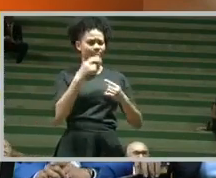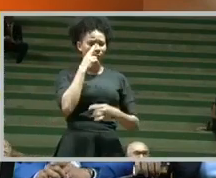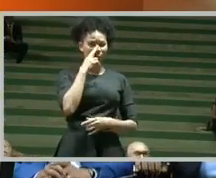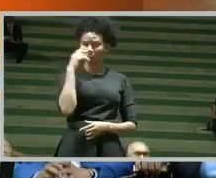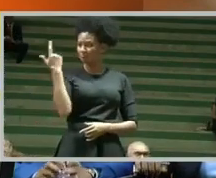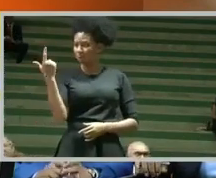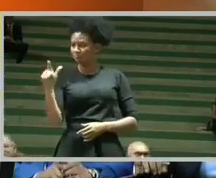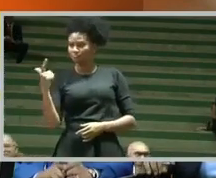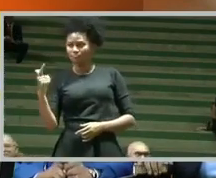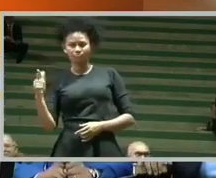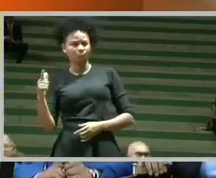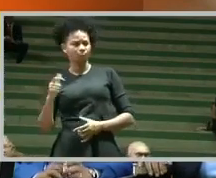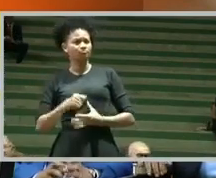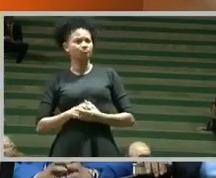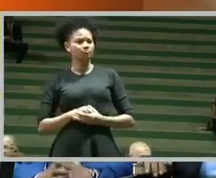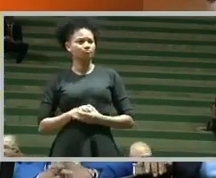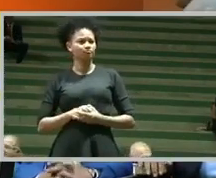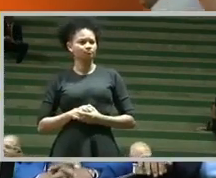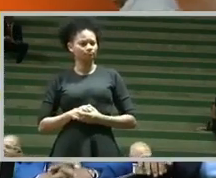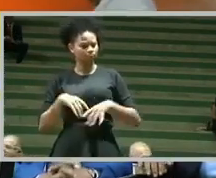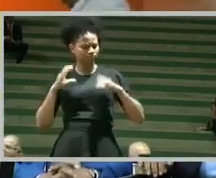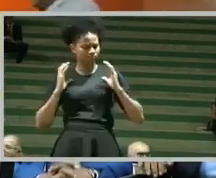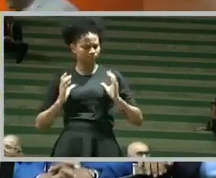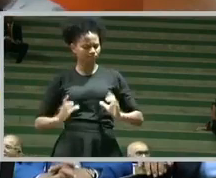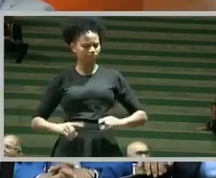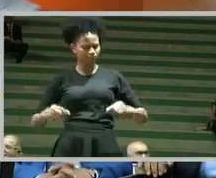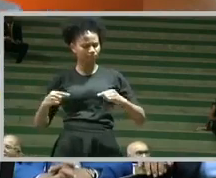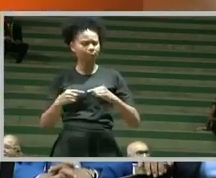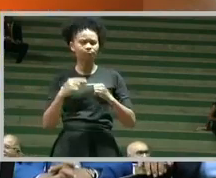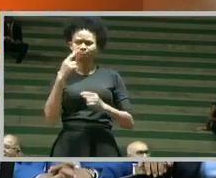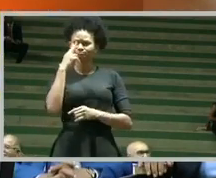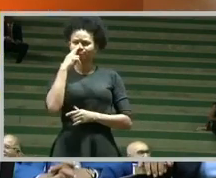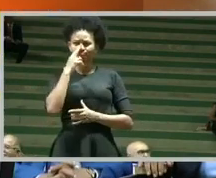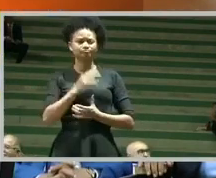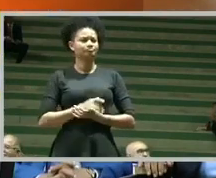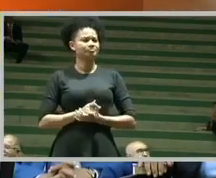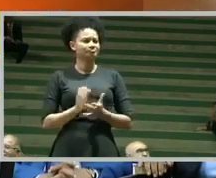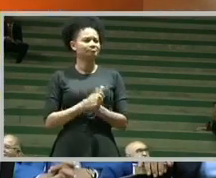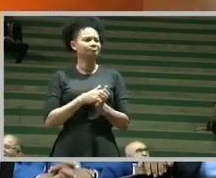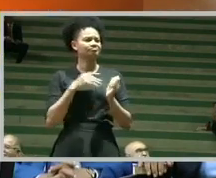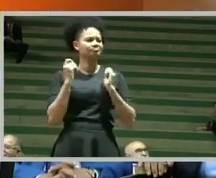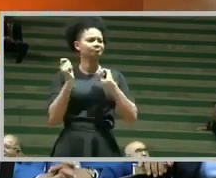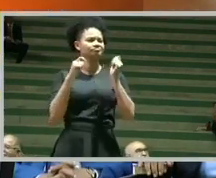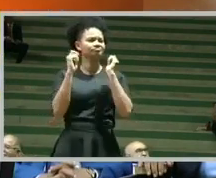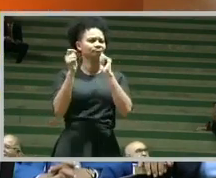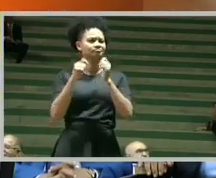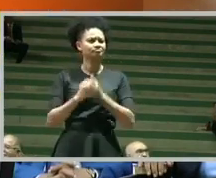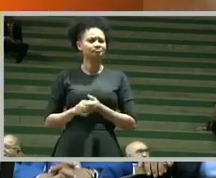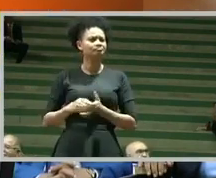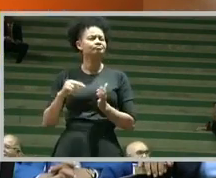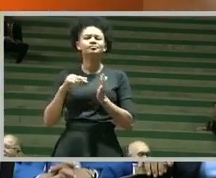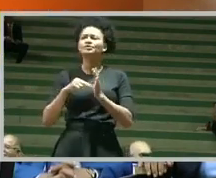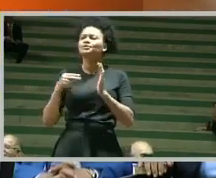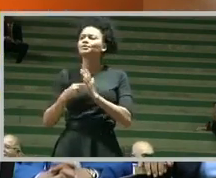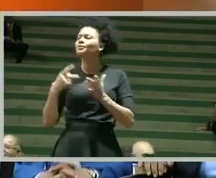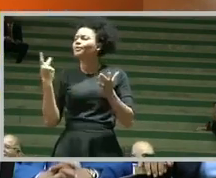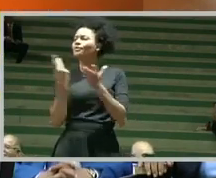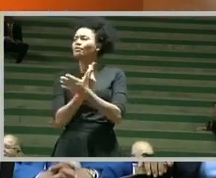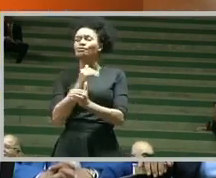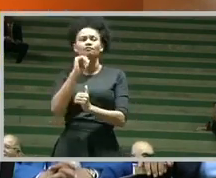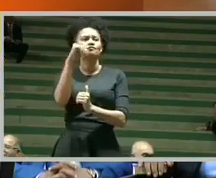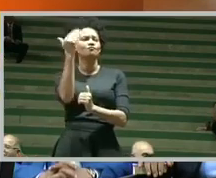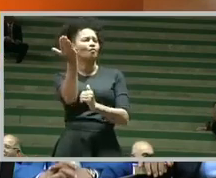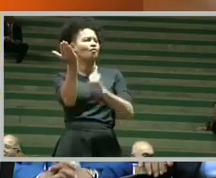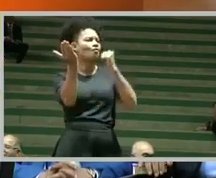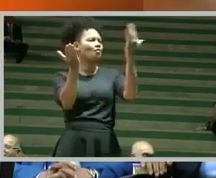não tenho, eu me comporto como crente. Porque ele está dizendo: o que acontece do lado de